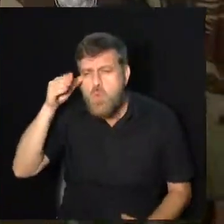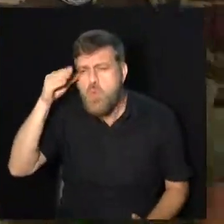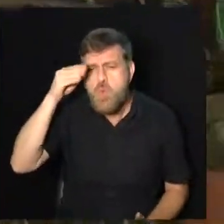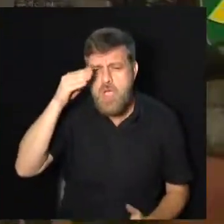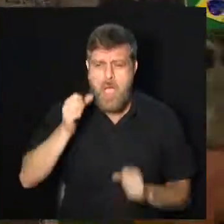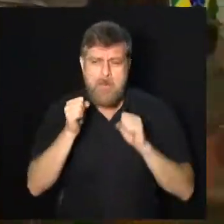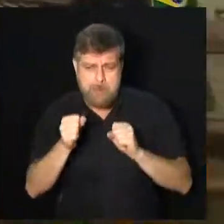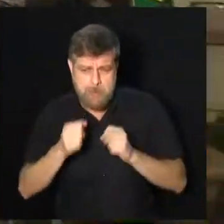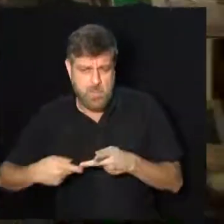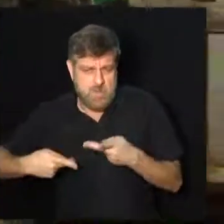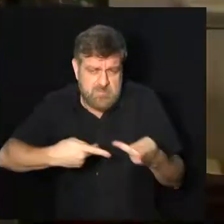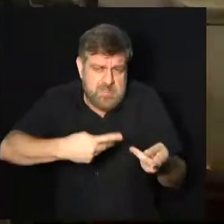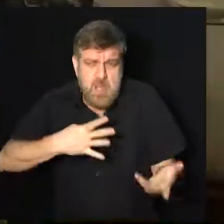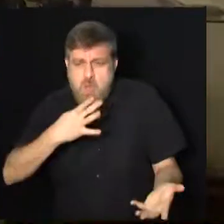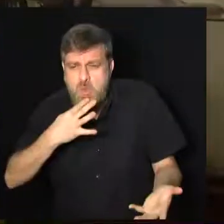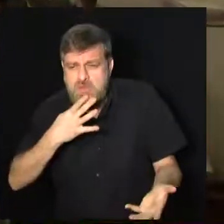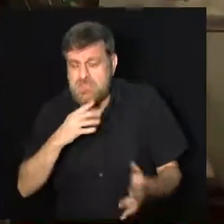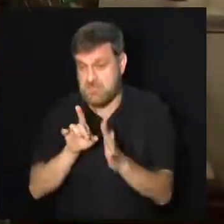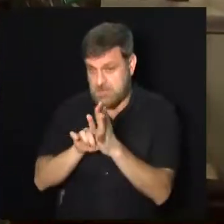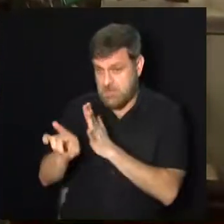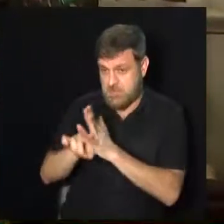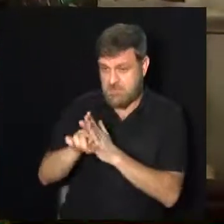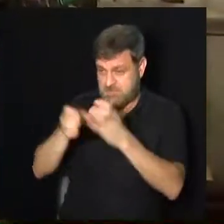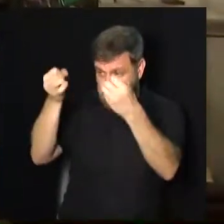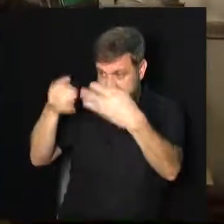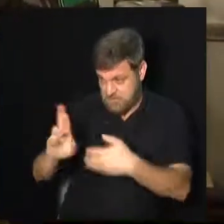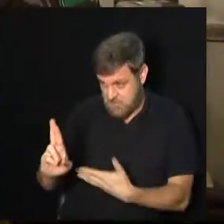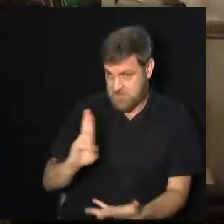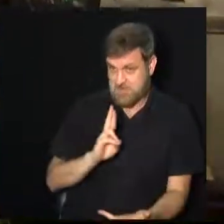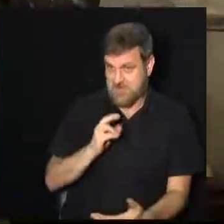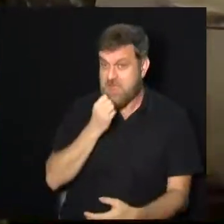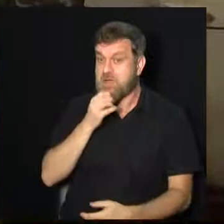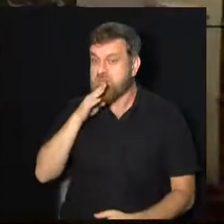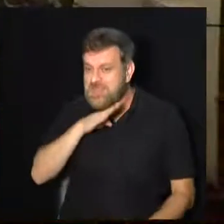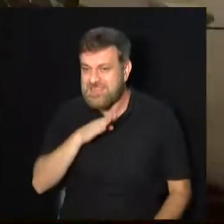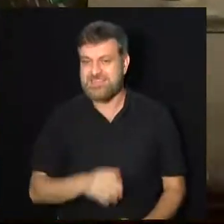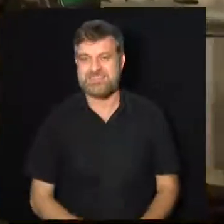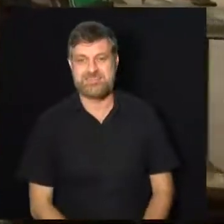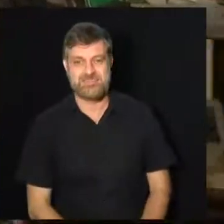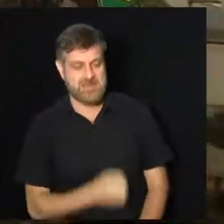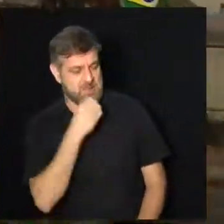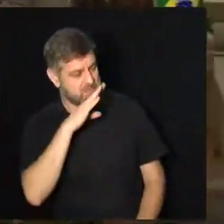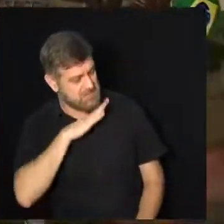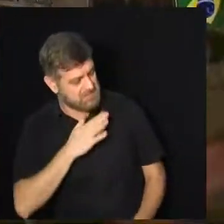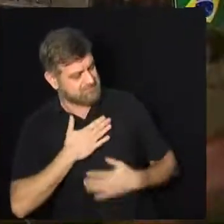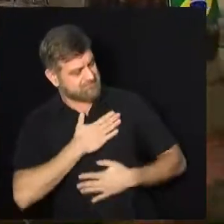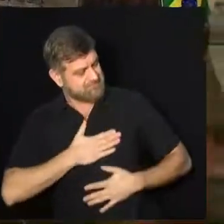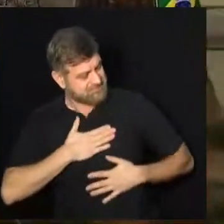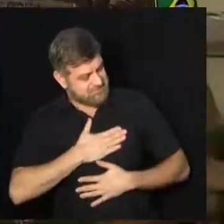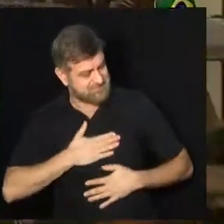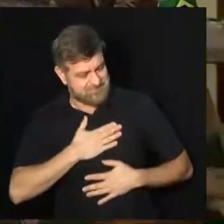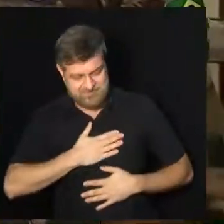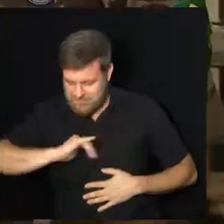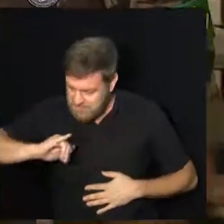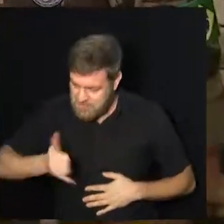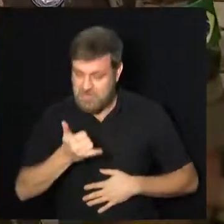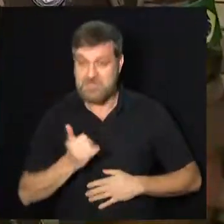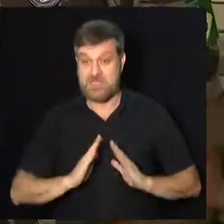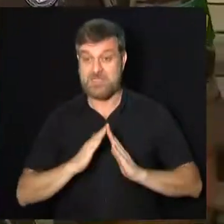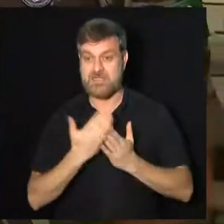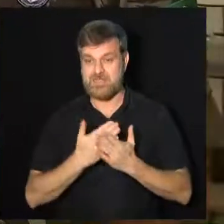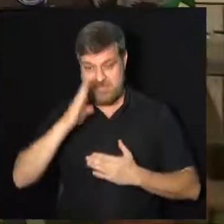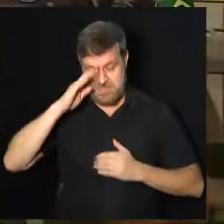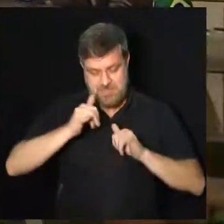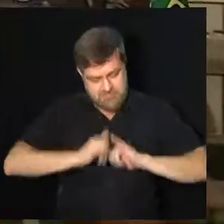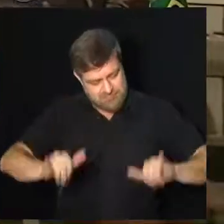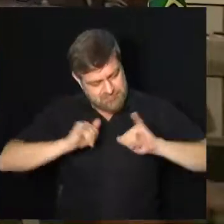pode visitar? Será que não pode? E o Coronel vai responder para a gente. Boa tarde para o senhor. Boa tarde, amigo. Uma satisfação. Obrigado pela oportunidade de divulgar a escola.